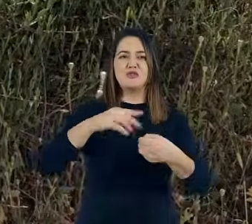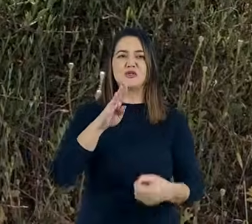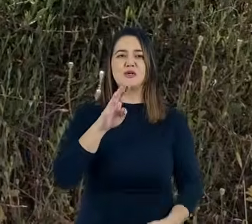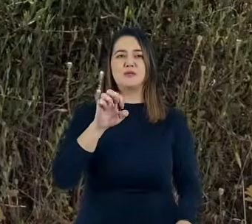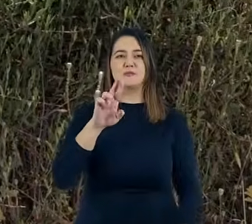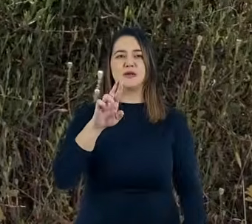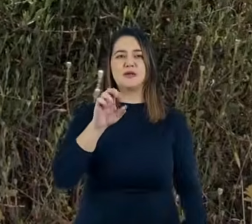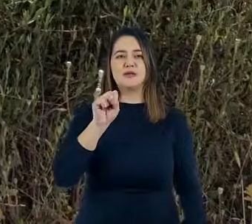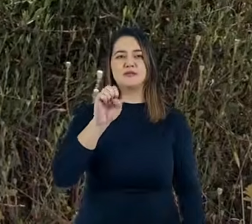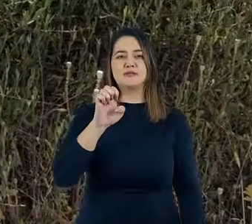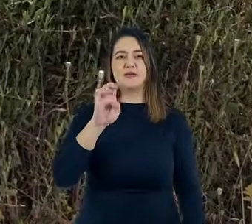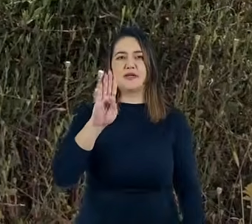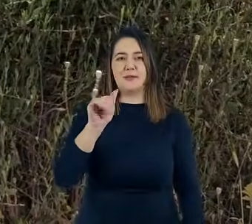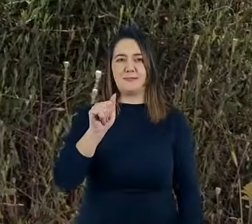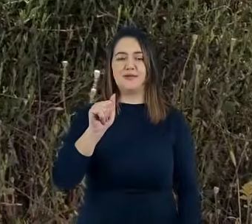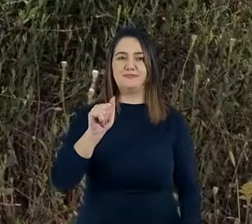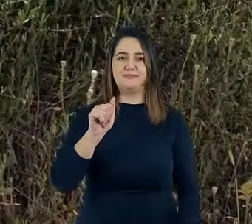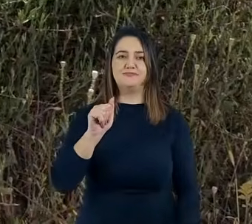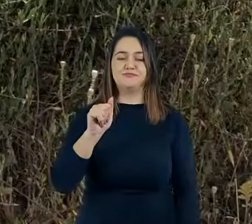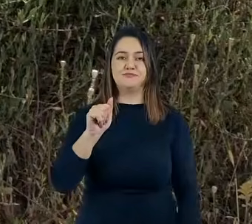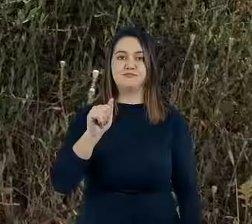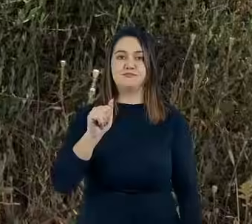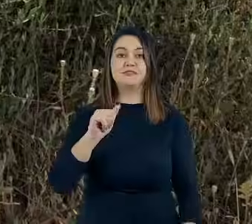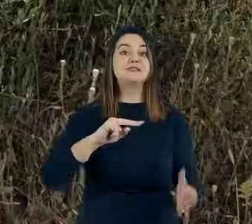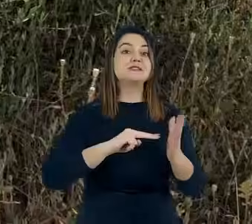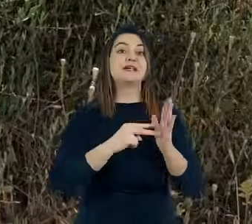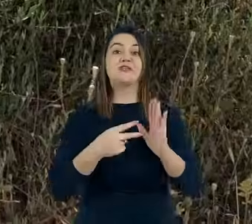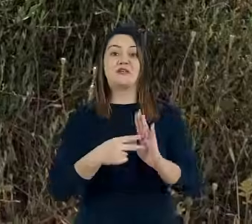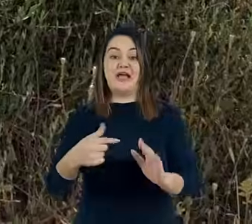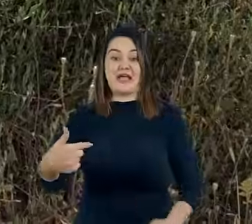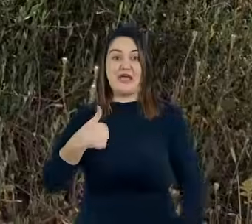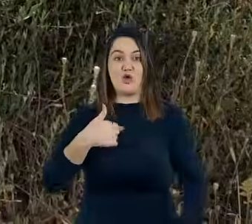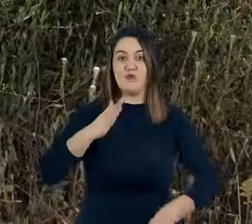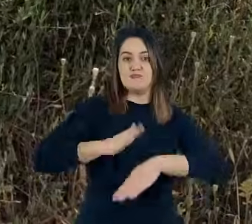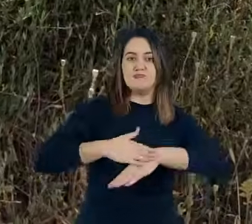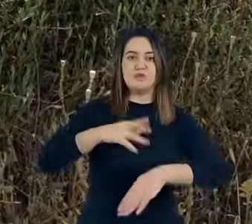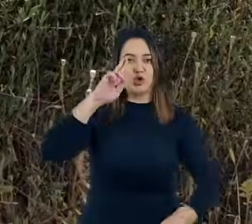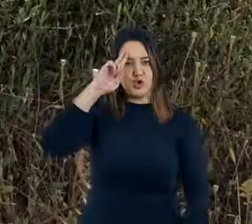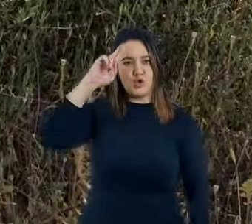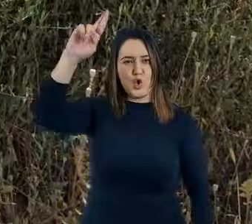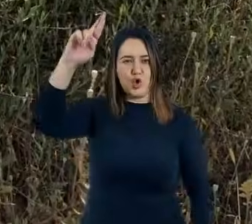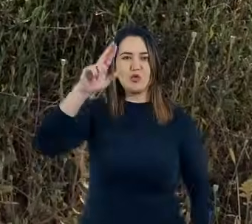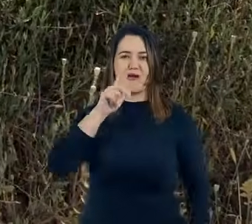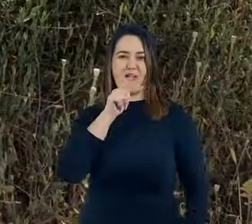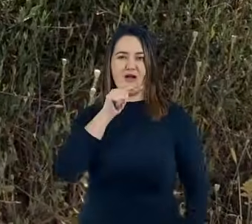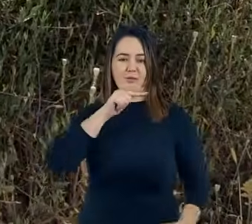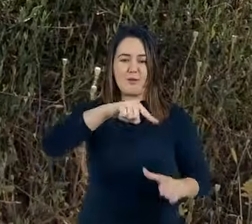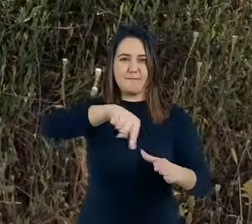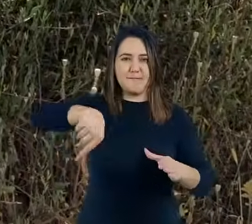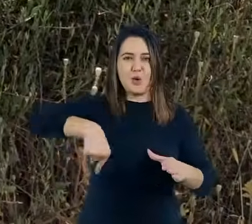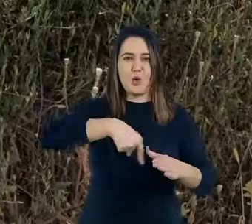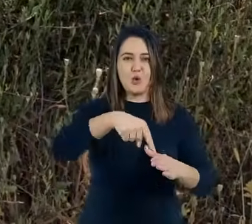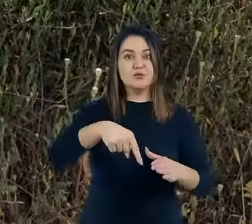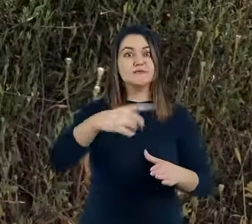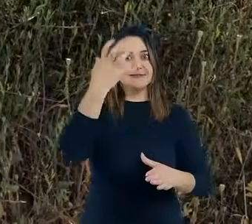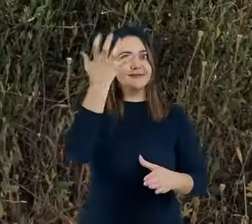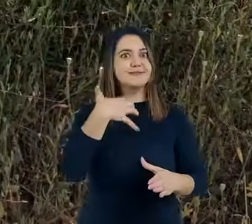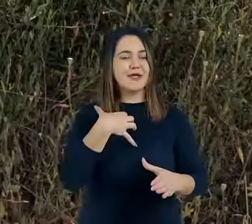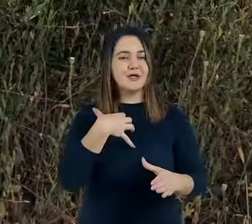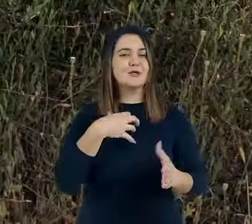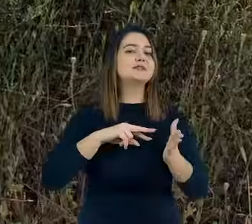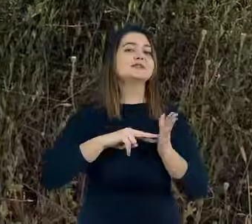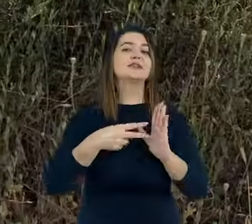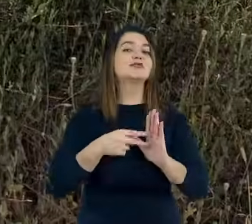nas Bíblias em português. Aliás, tornar-se dono de um poço era algo tão sério que pouco tempo